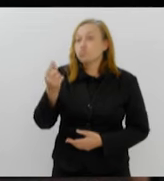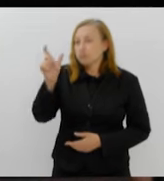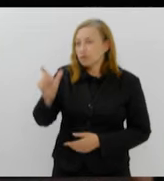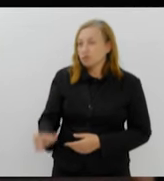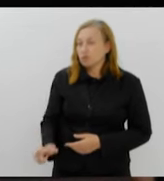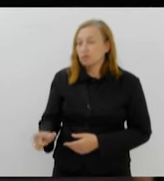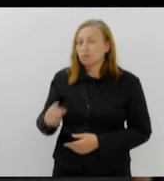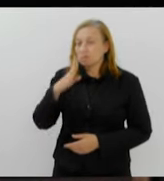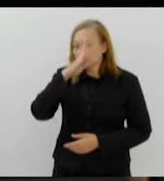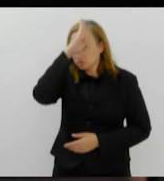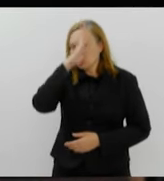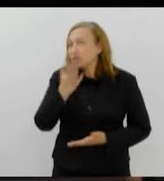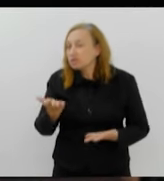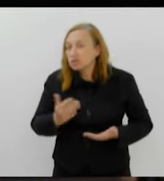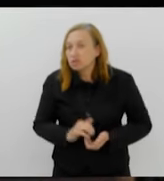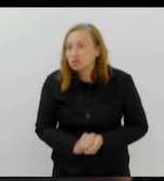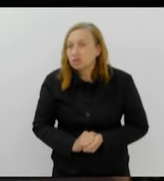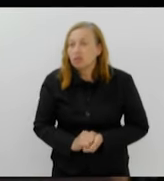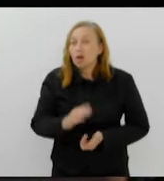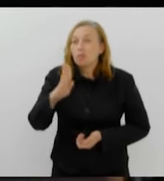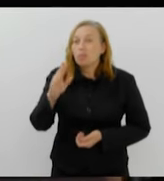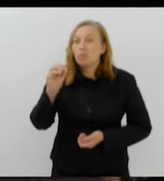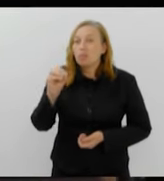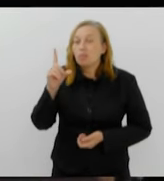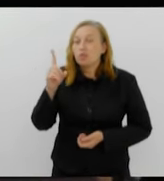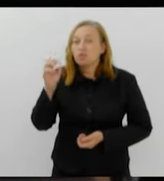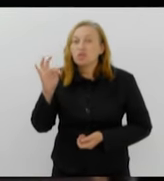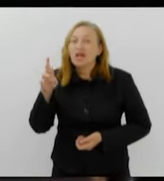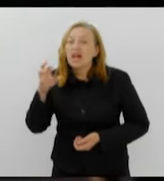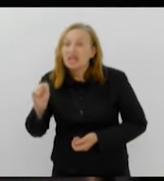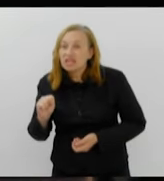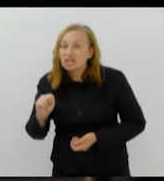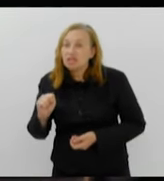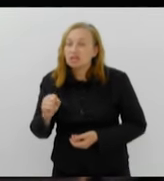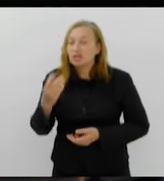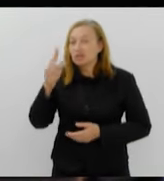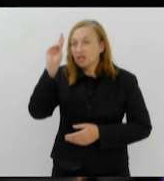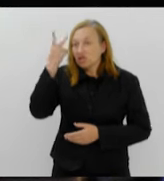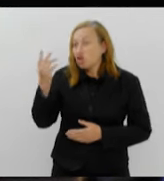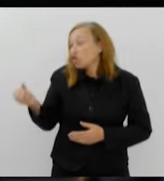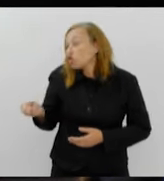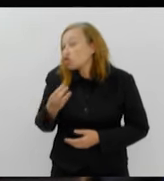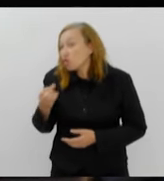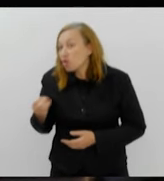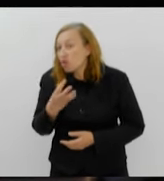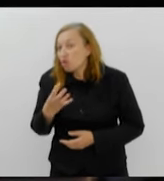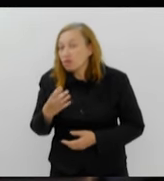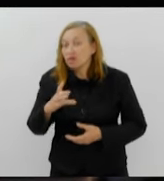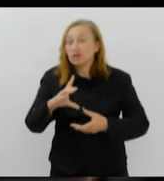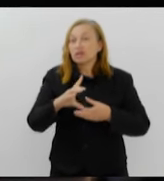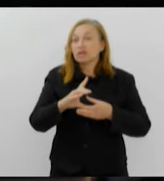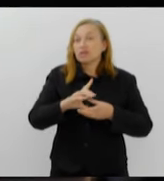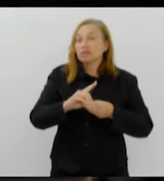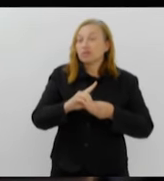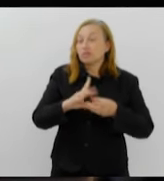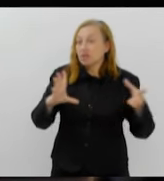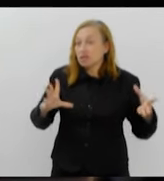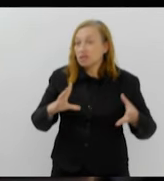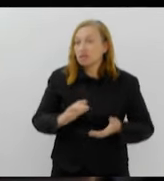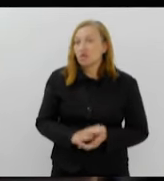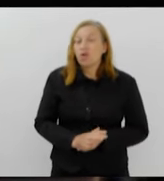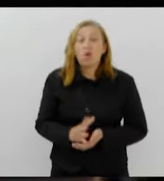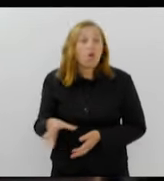na história desse país a gente tinha visto pelo menos história recente da redemocratização democrática